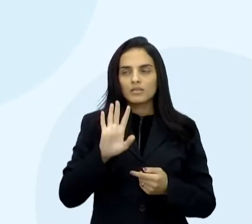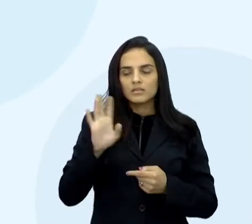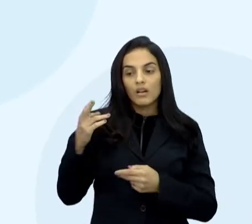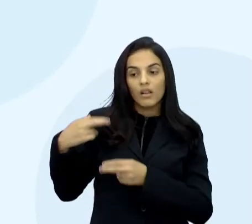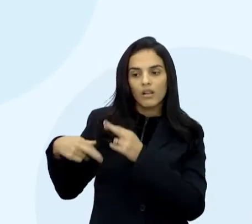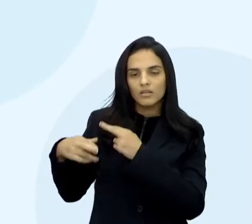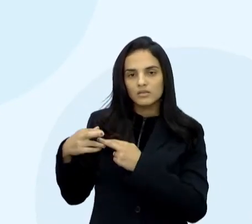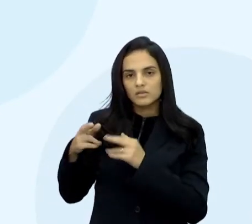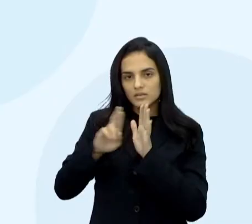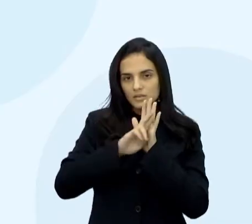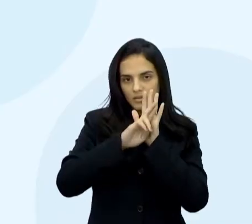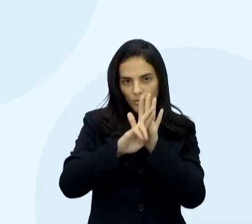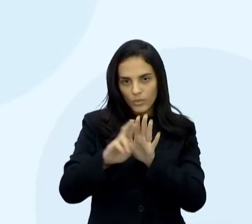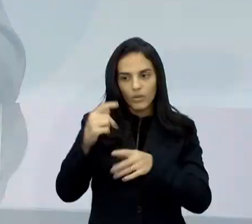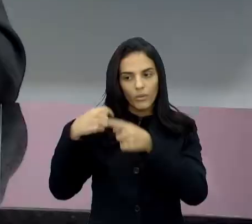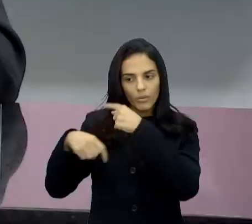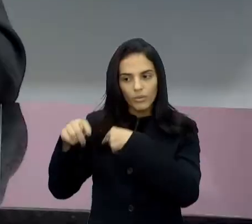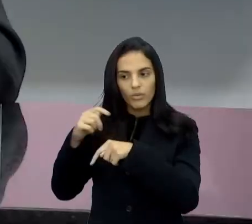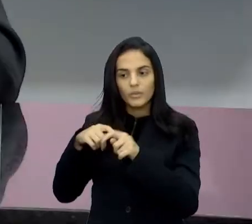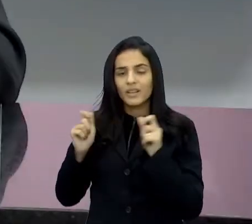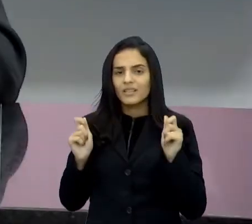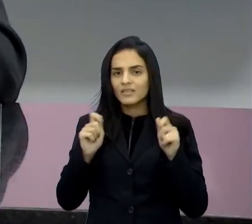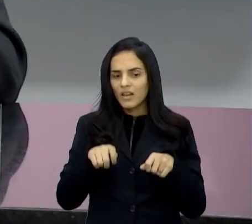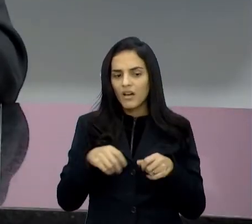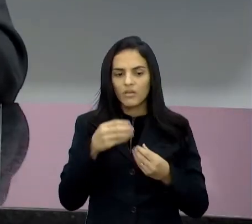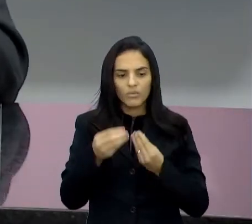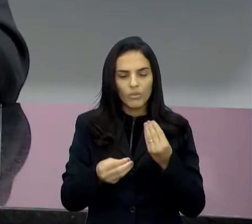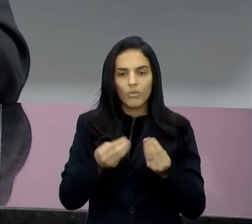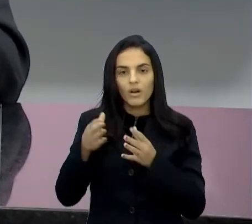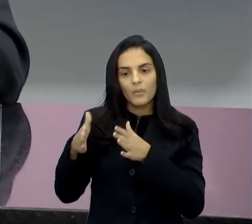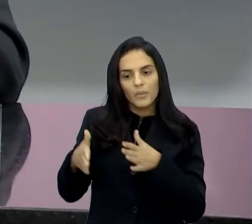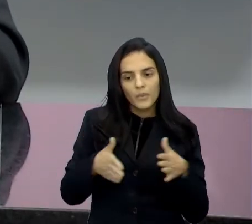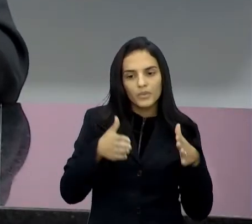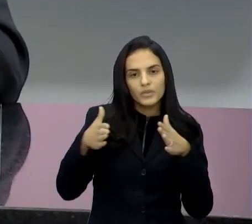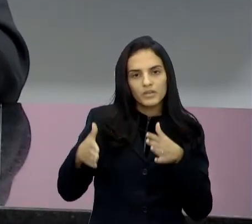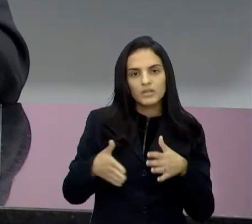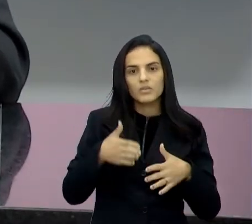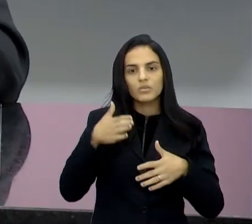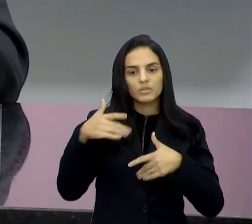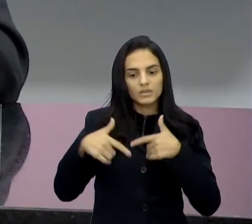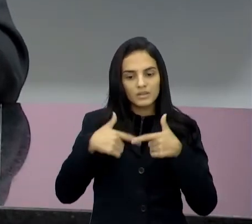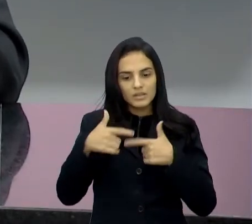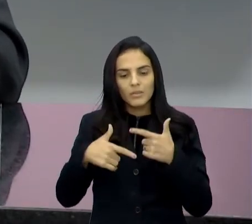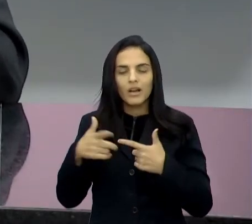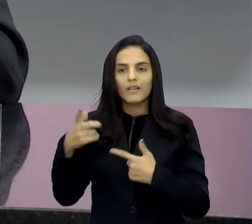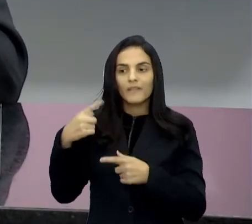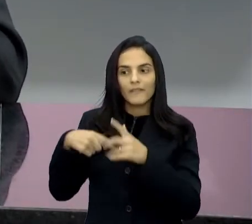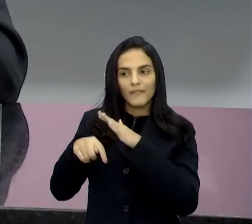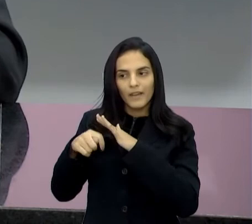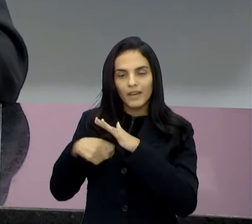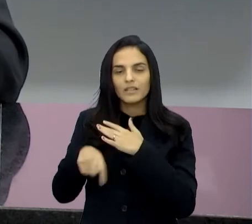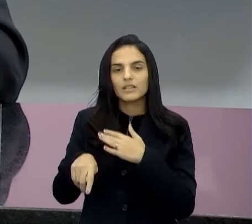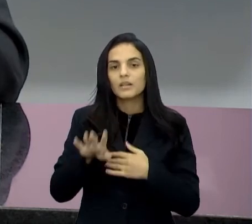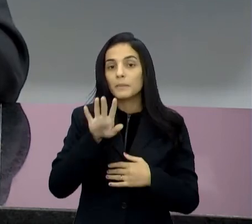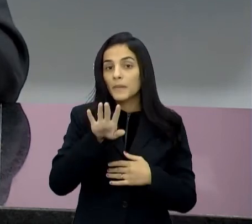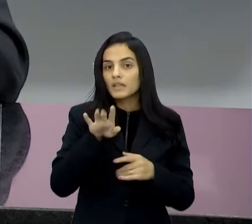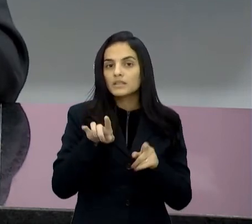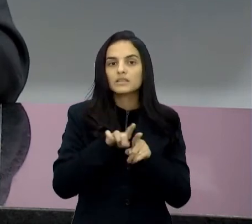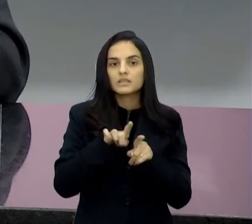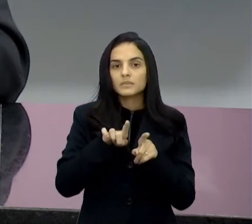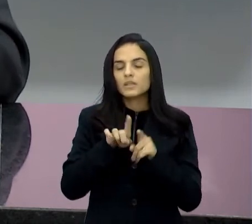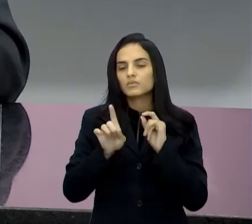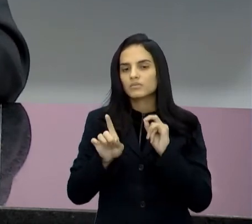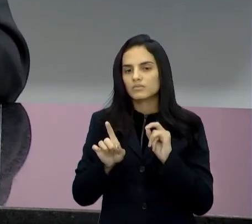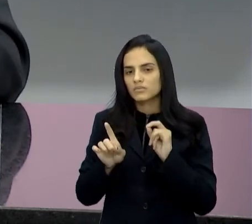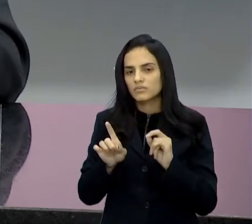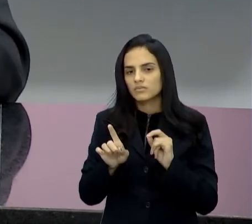relação econômica, ela se dá, né, tanto pela produção de mercadorias e pela venda, mas também por a